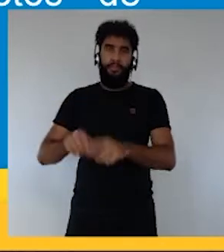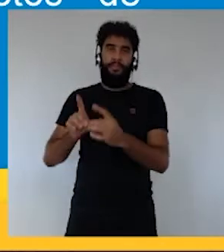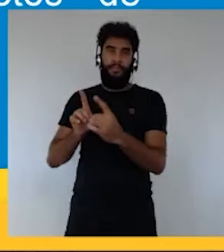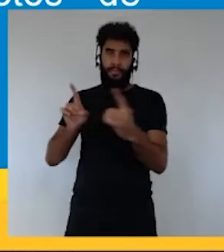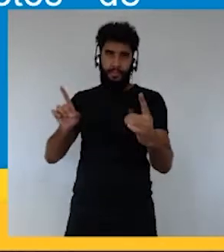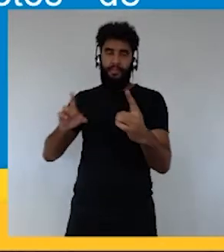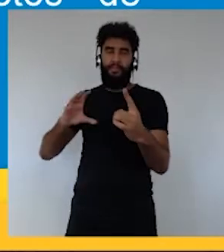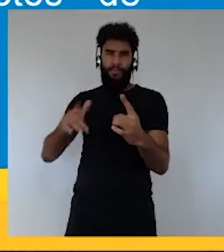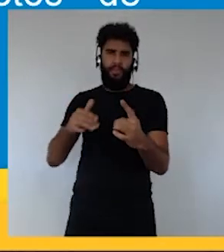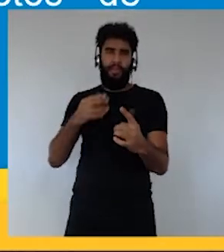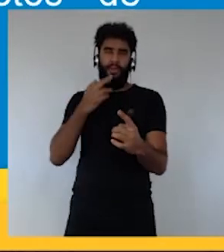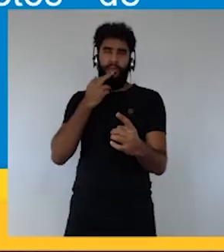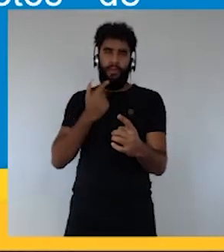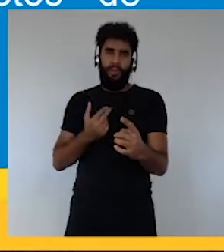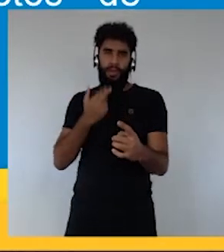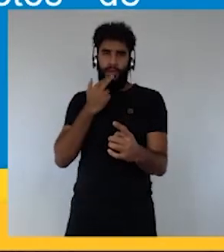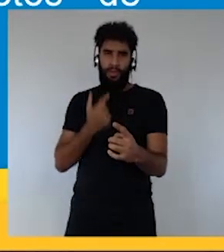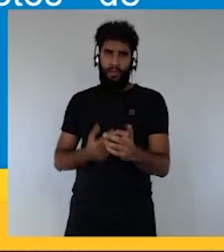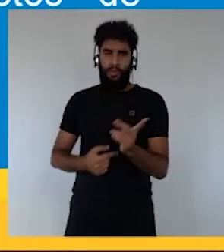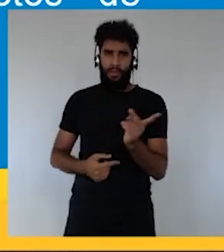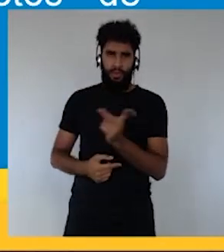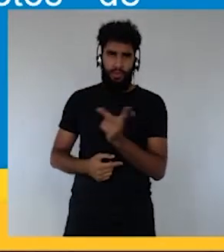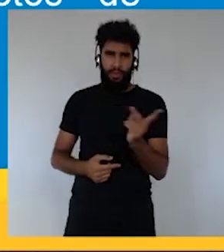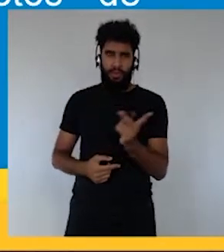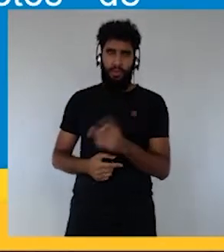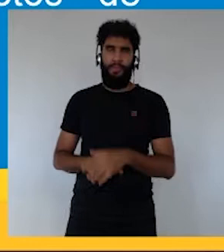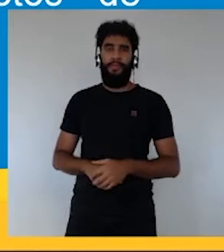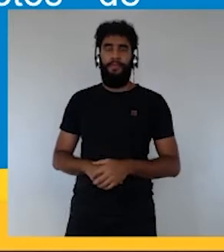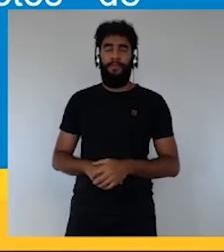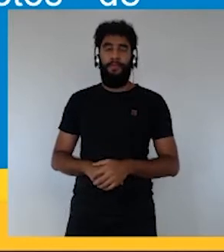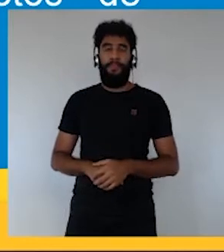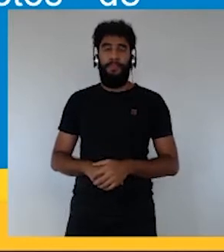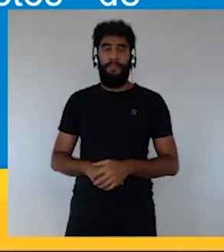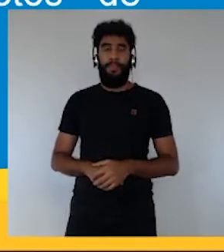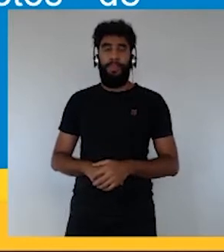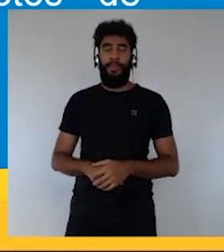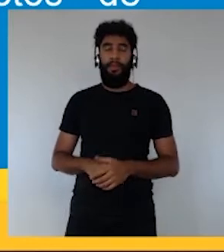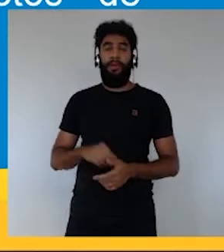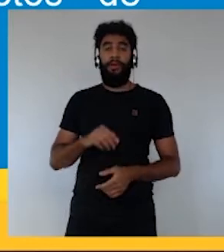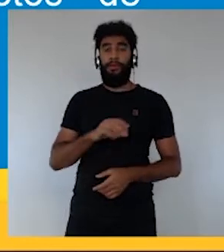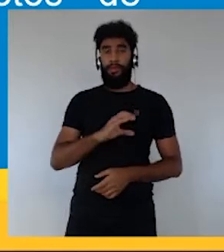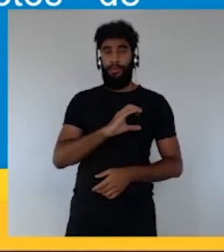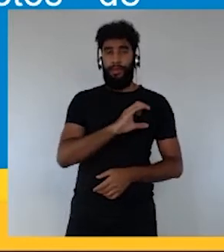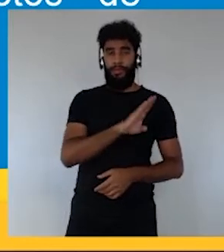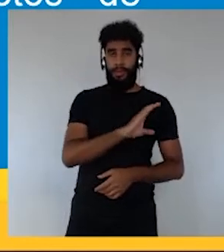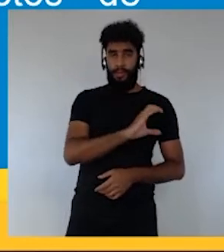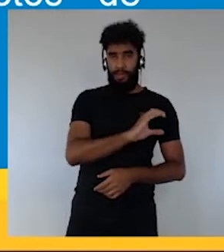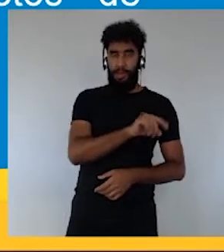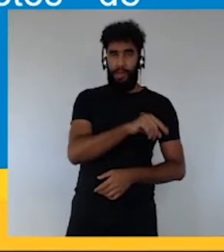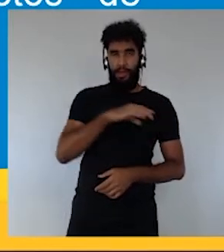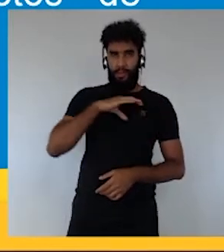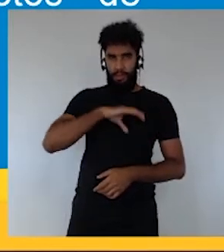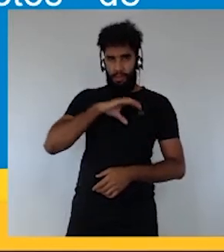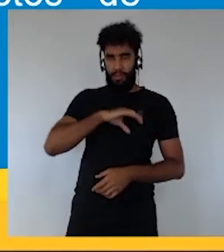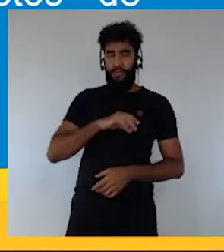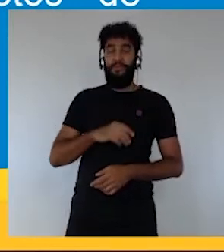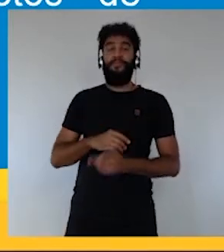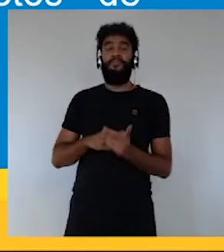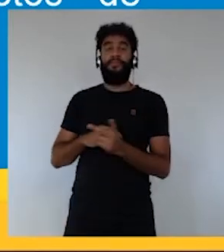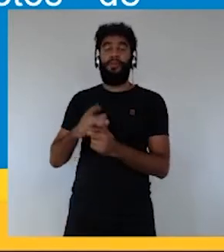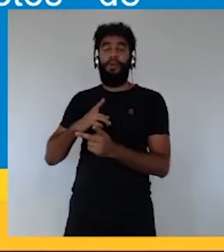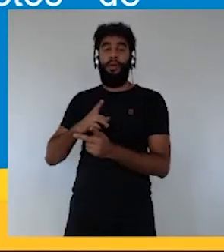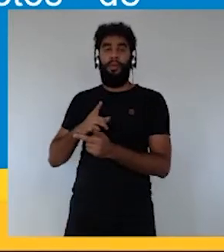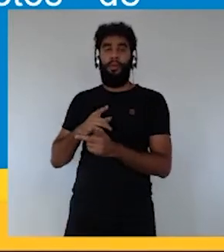todos esses dois instrumentos estão em inglês, o da Câncer-CBC está em português, uma ordem processual modelo para que